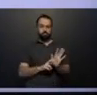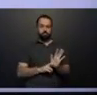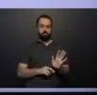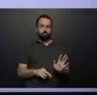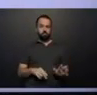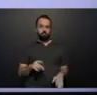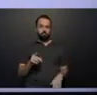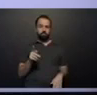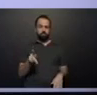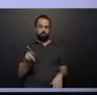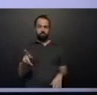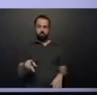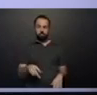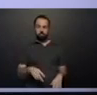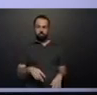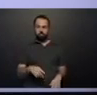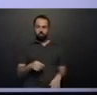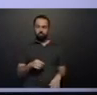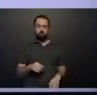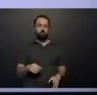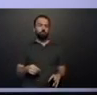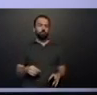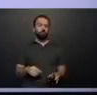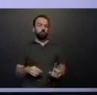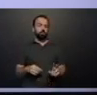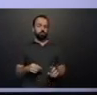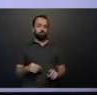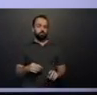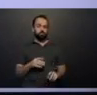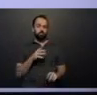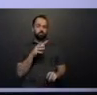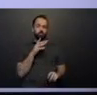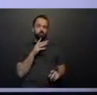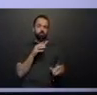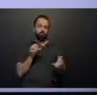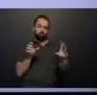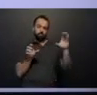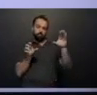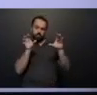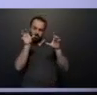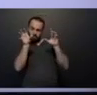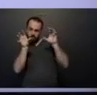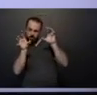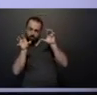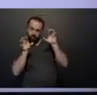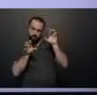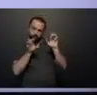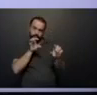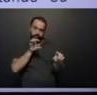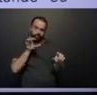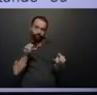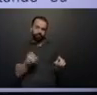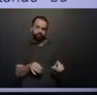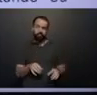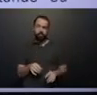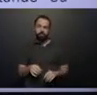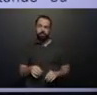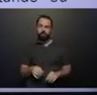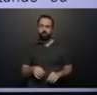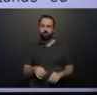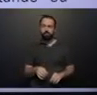silêncio. Conheça a localização dos equipamentos de segurança e como utilizá-los de forma